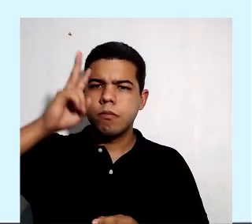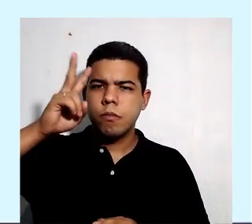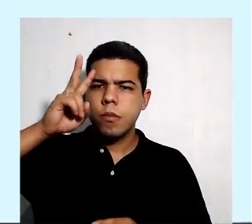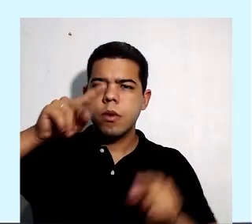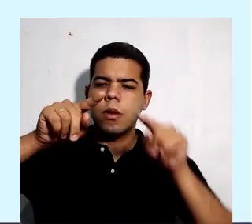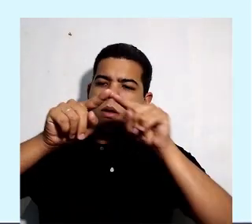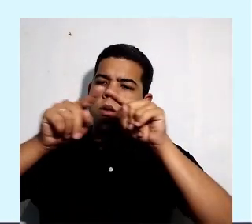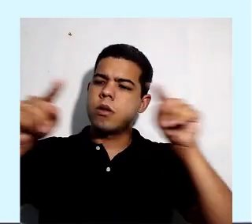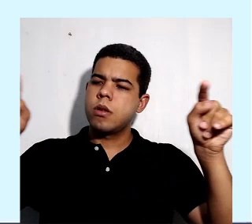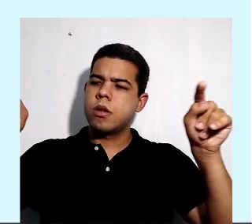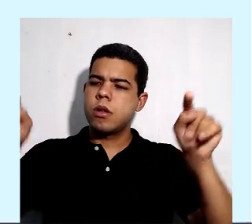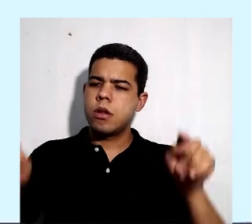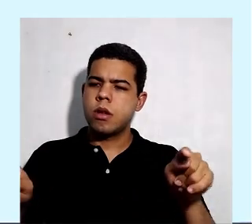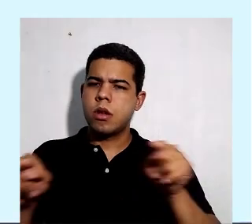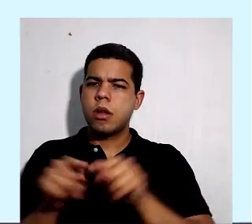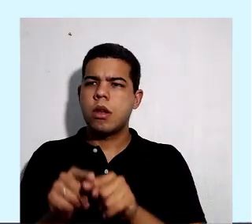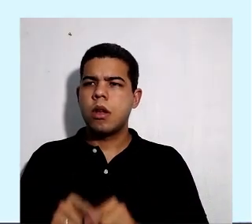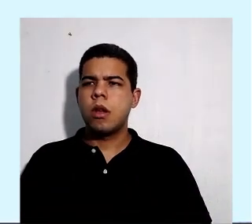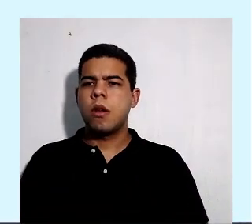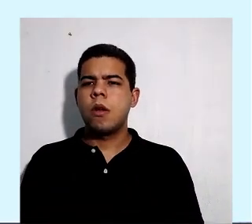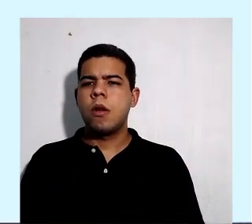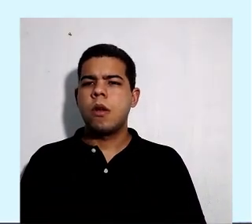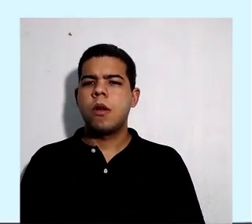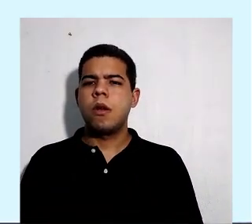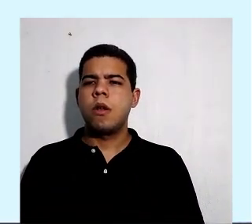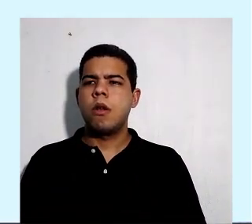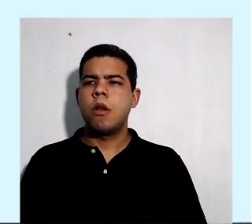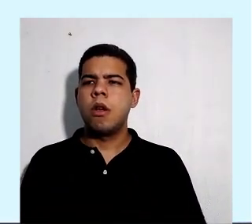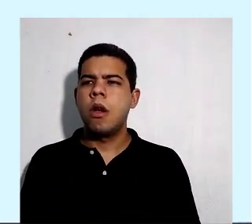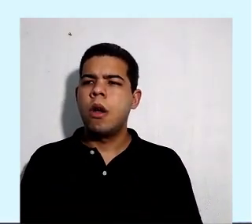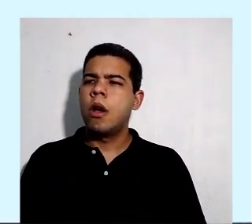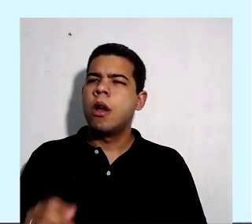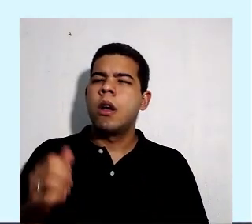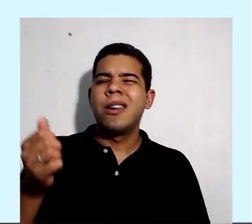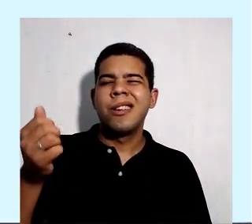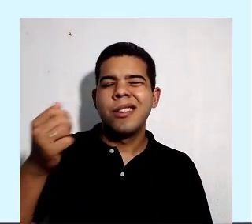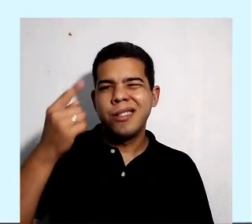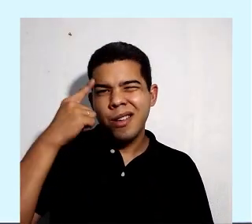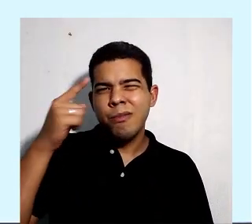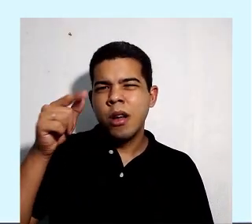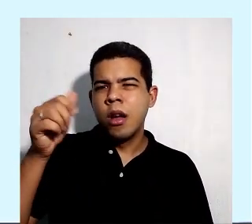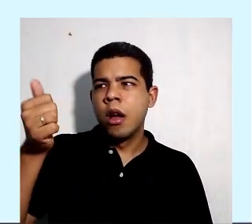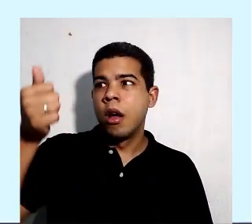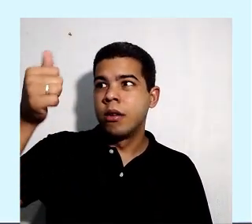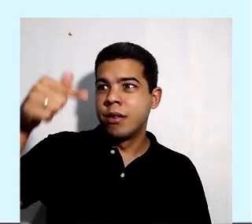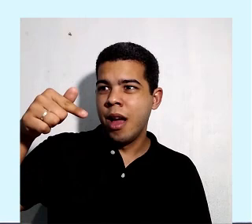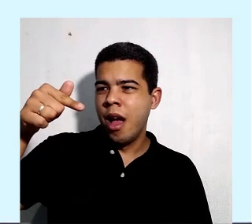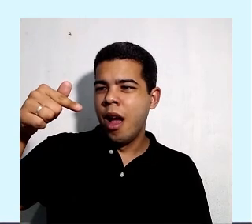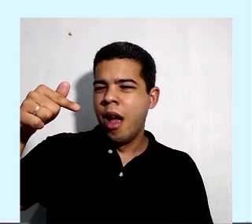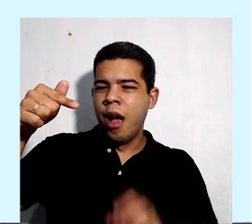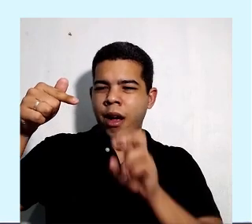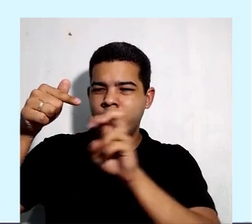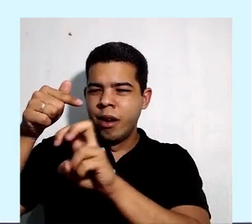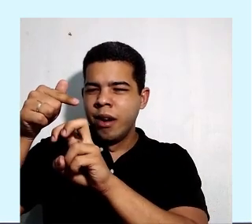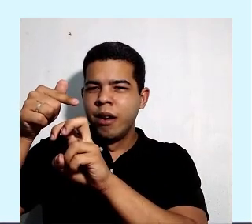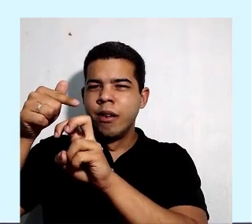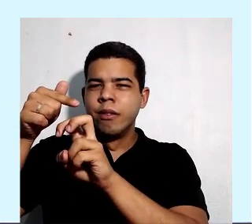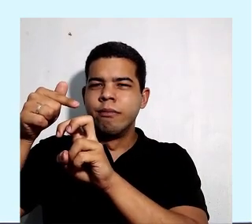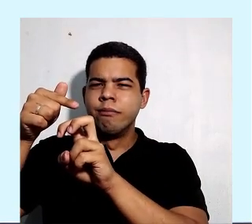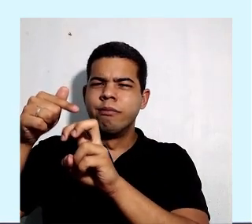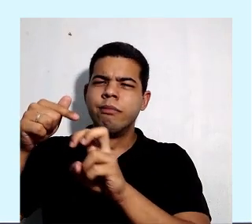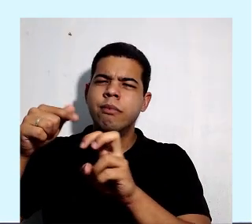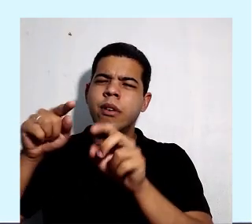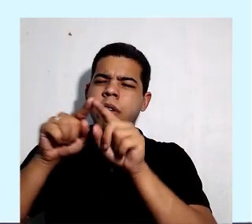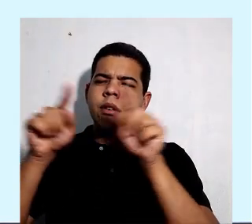no retângulo é normal colocarmos as duas medidas, 17 e 5. Mas no quadrado